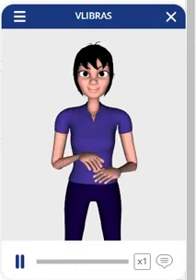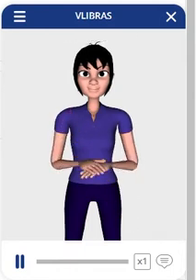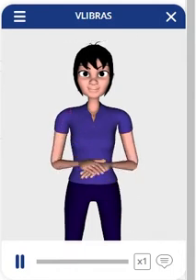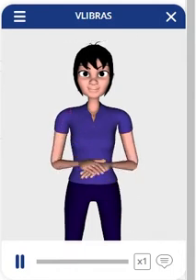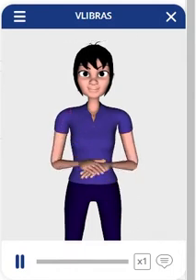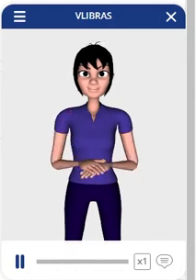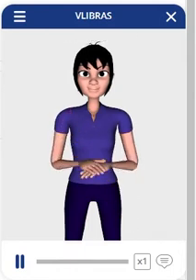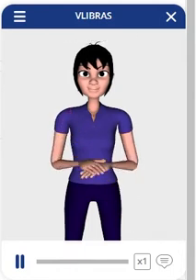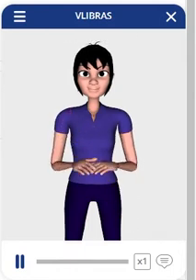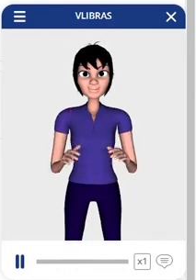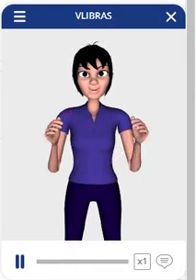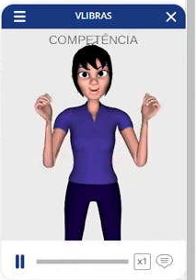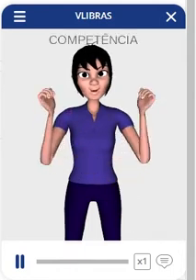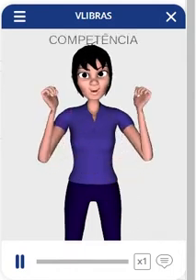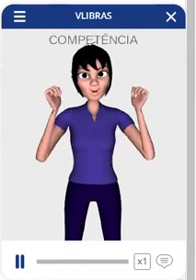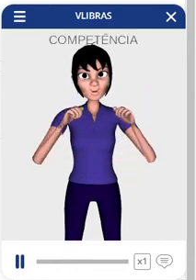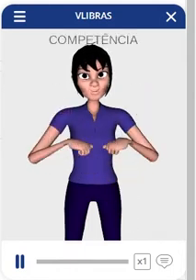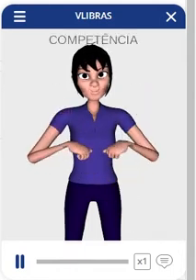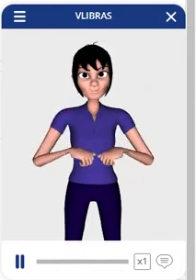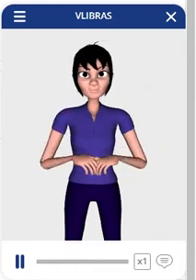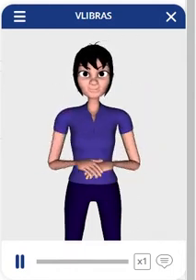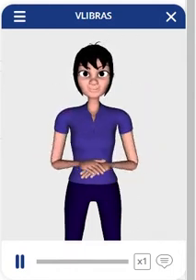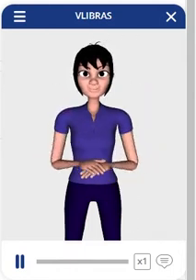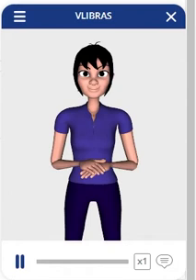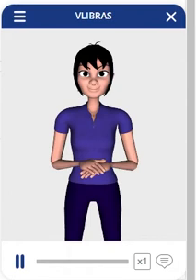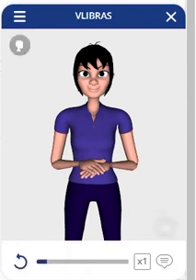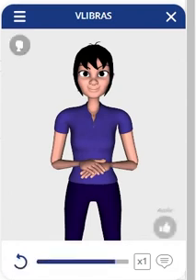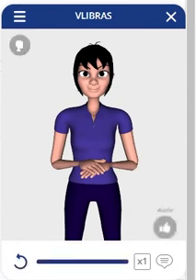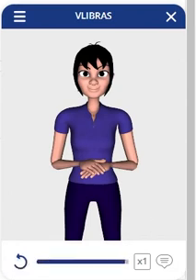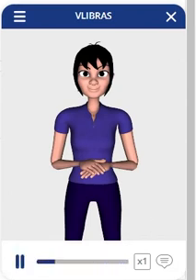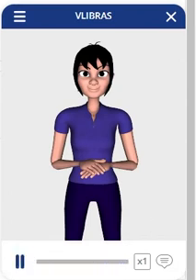vai traduzindo o título de cada bloco